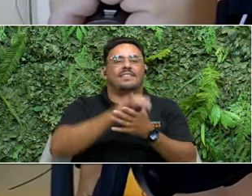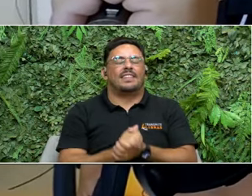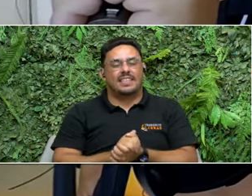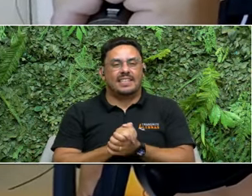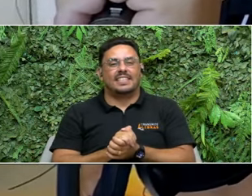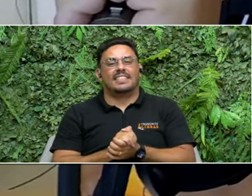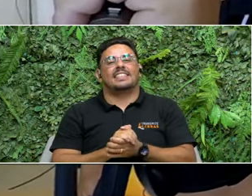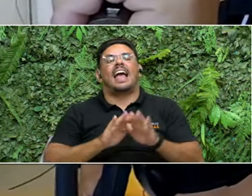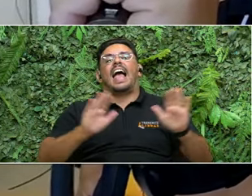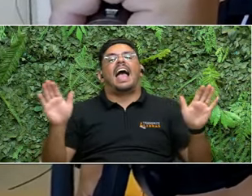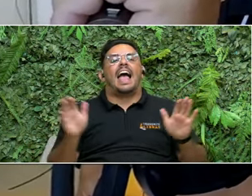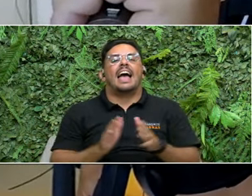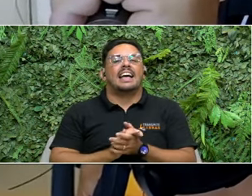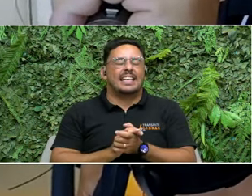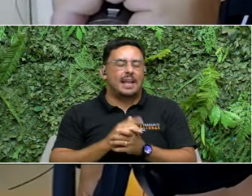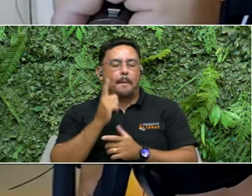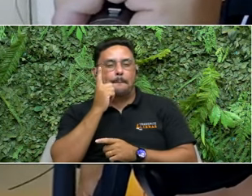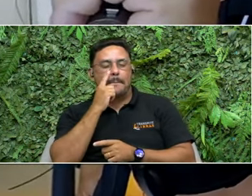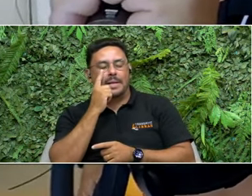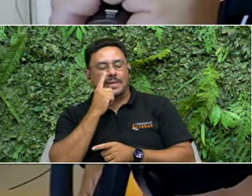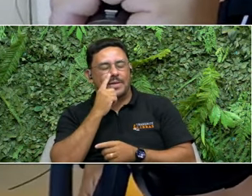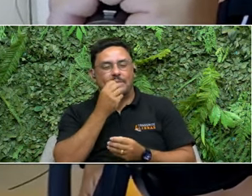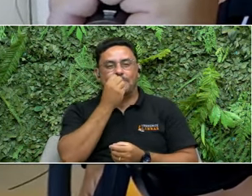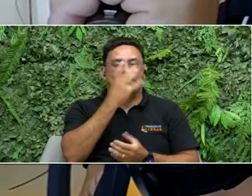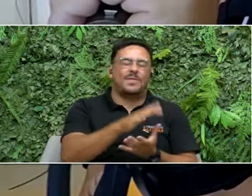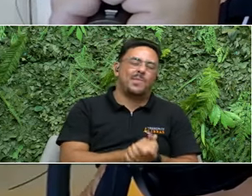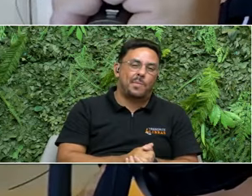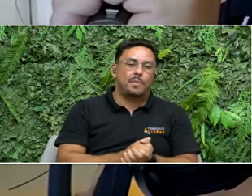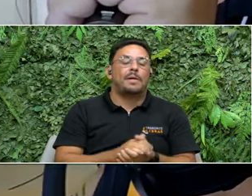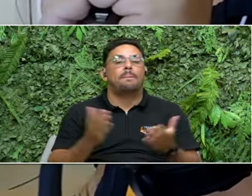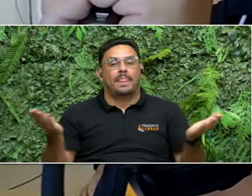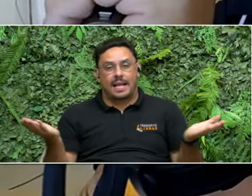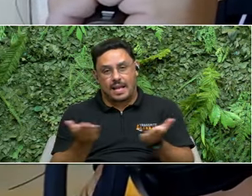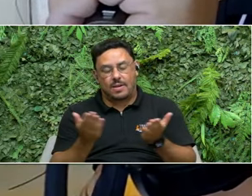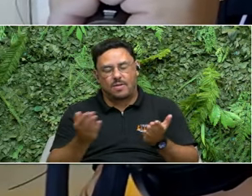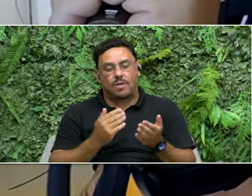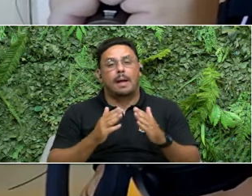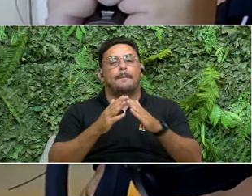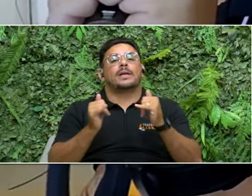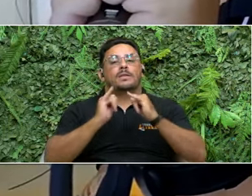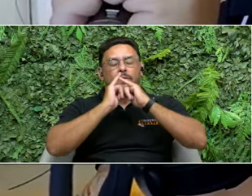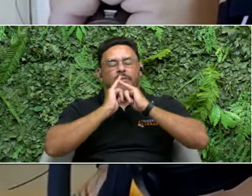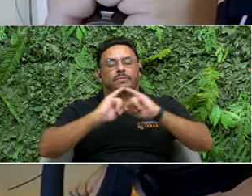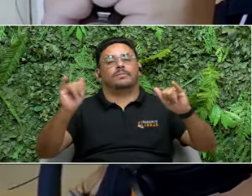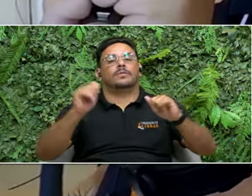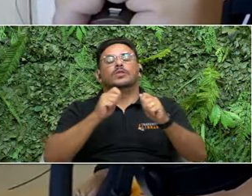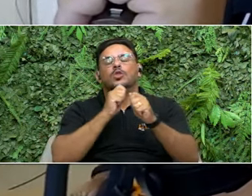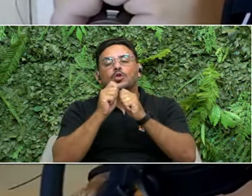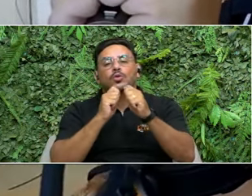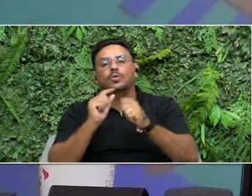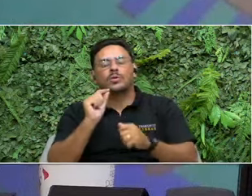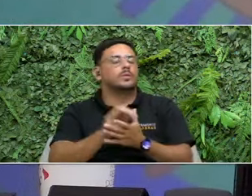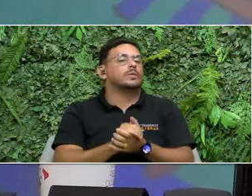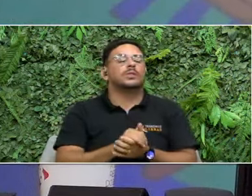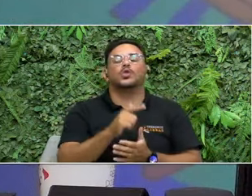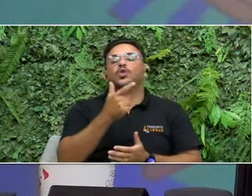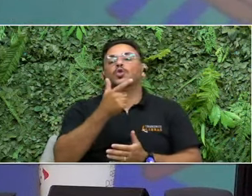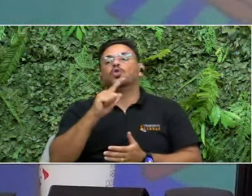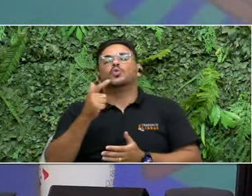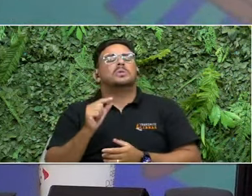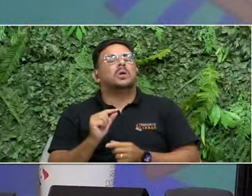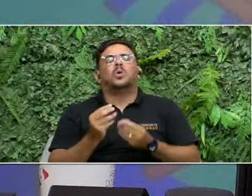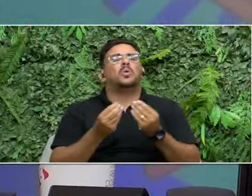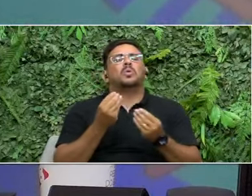que vem Bob Faria Ah biscoita é muito pão viu agora o destaque no